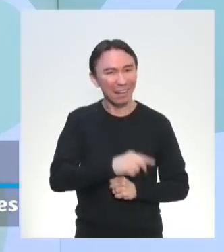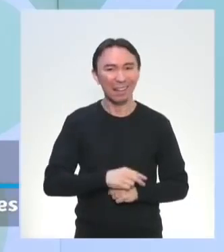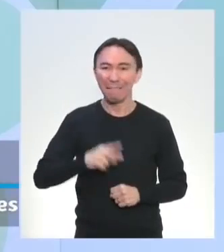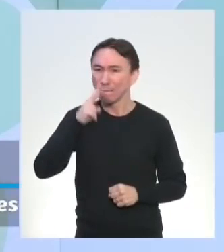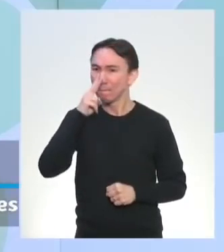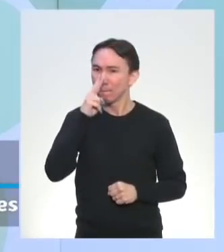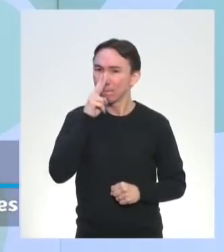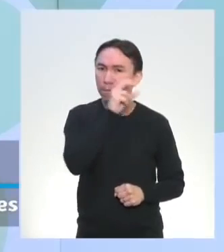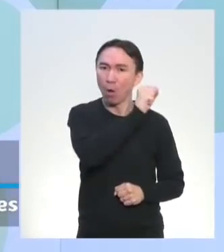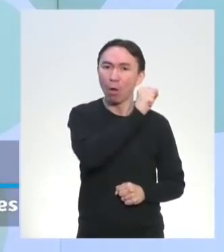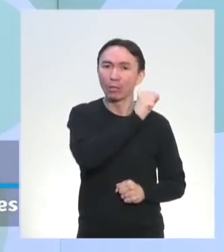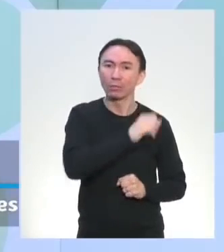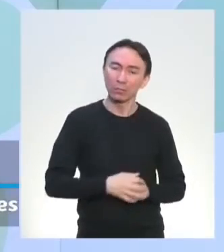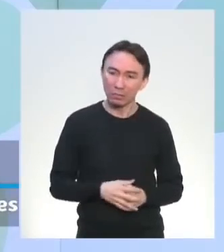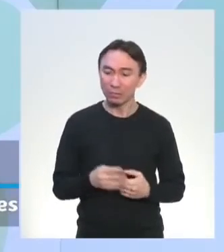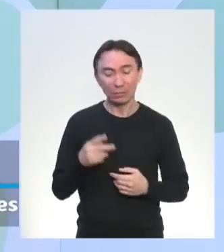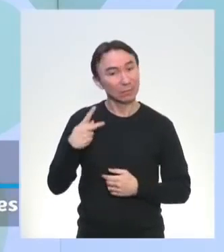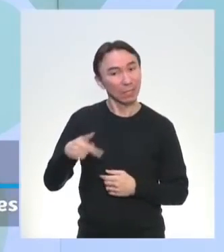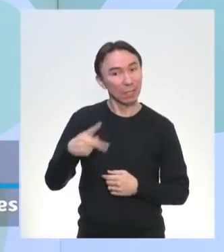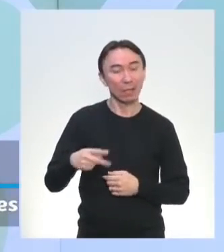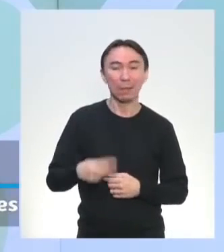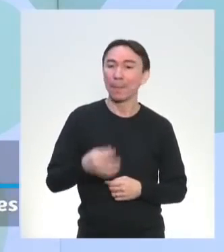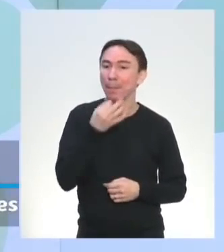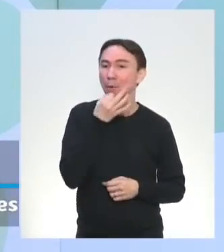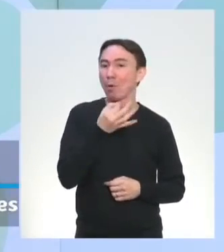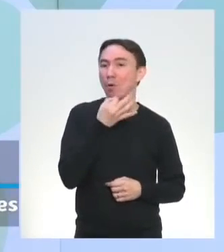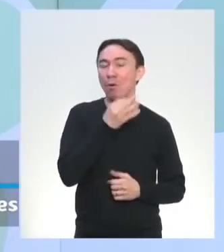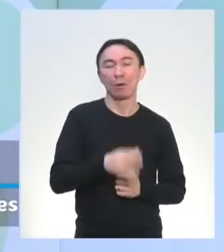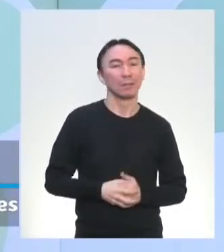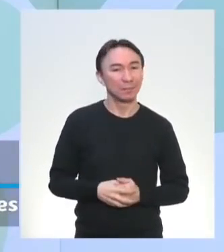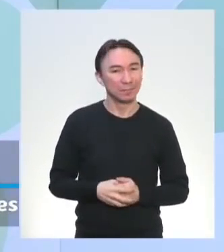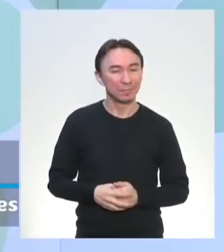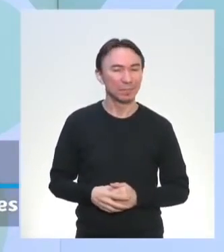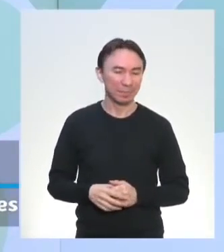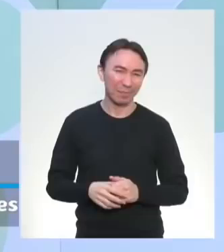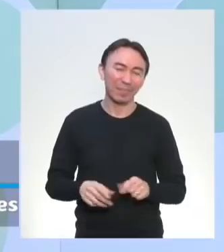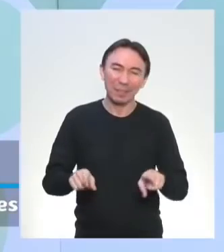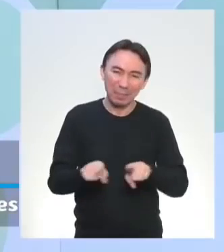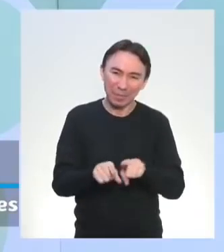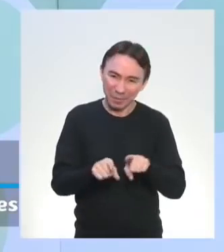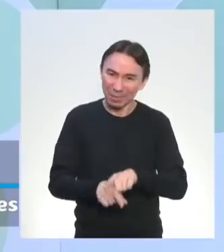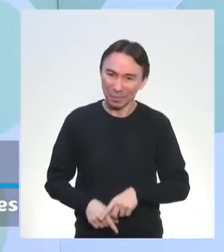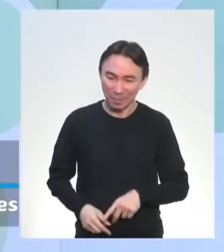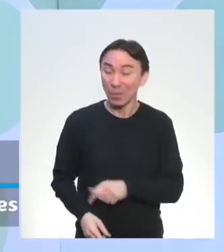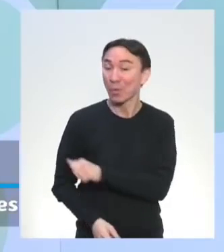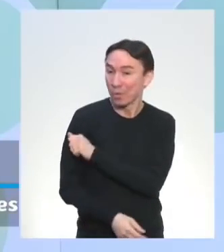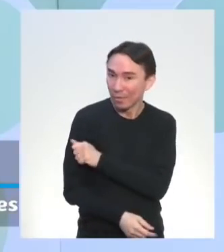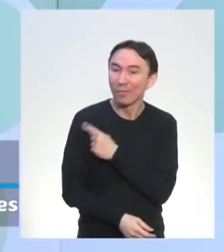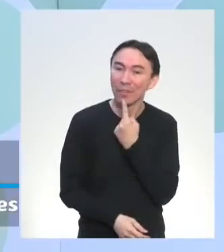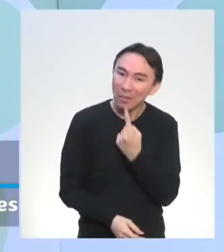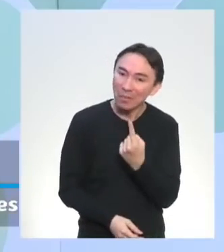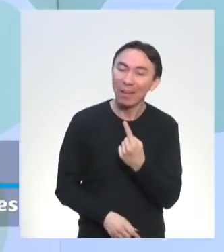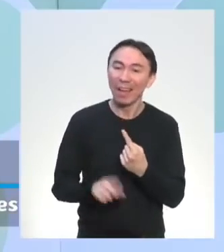nas suas opiniões, né, professora? Então, as características, eu tenho um aluno que falou do vestido vermelho, realmente, vestido